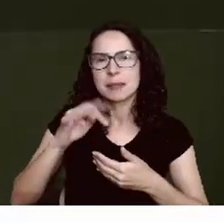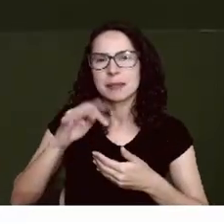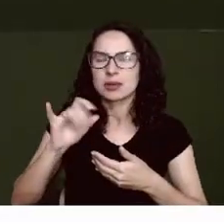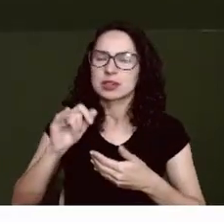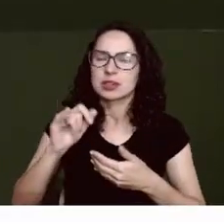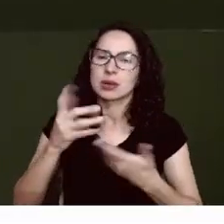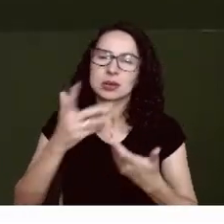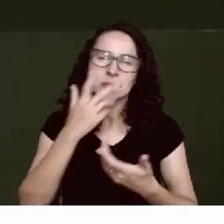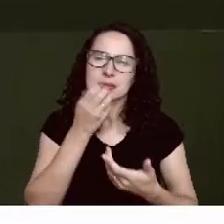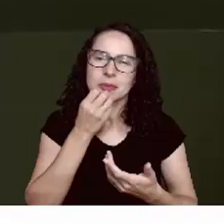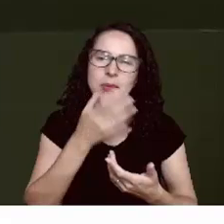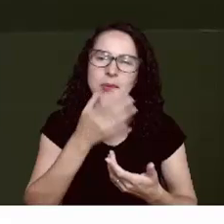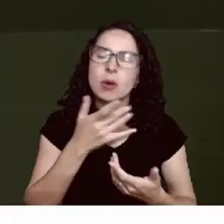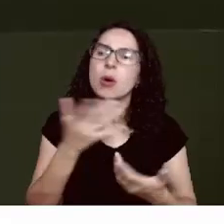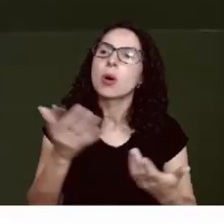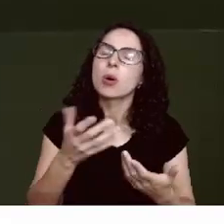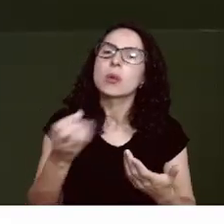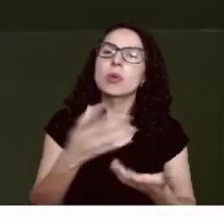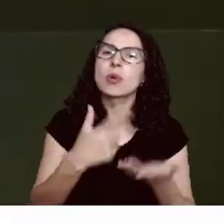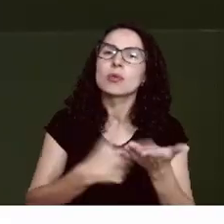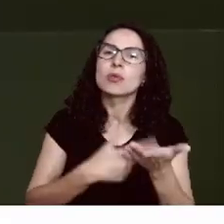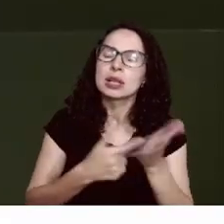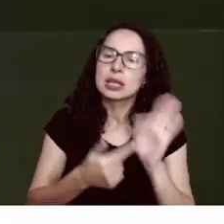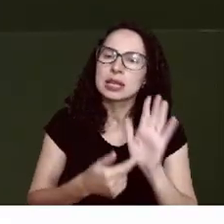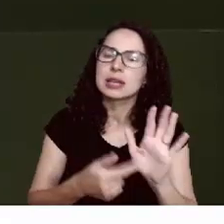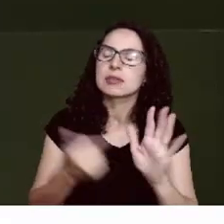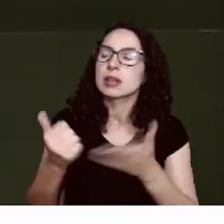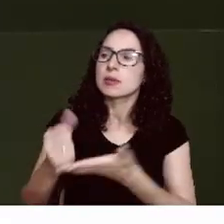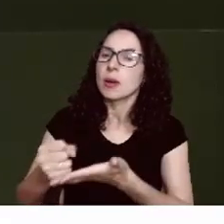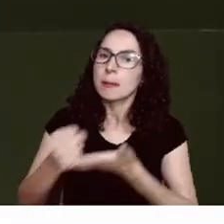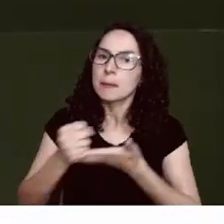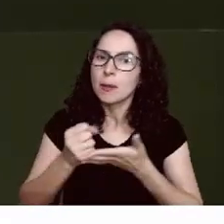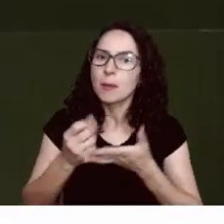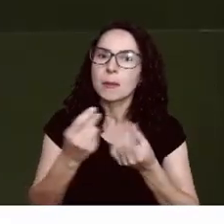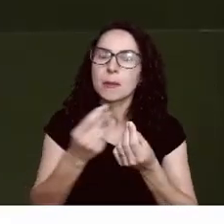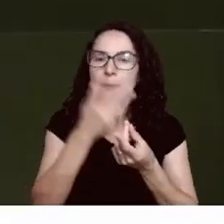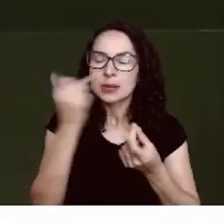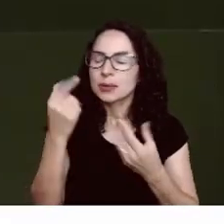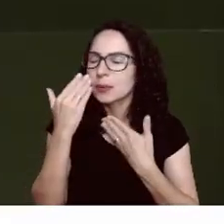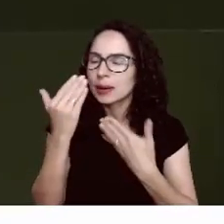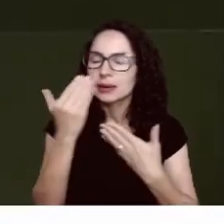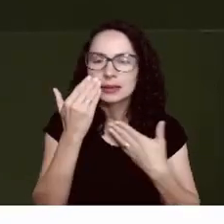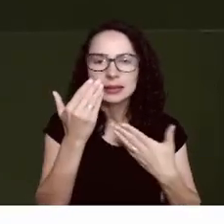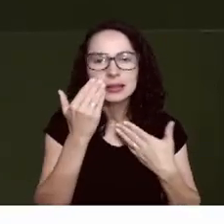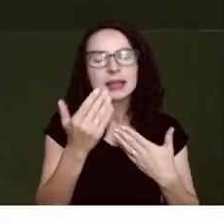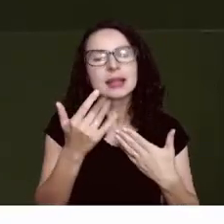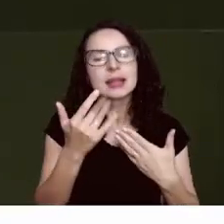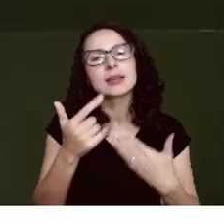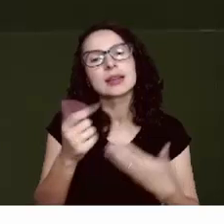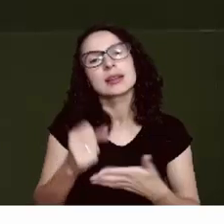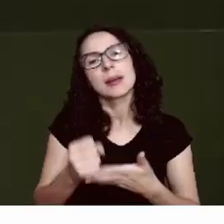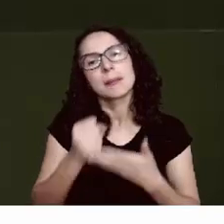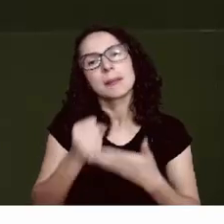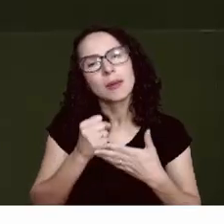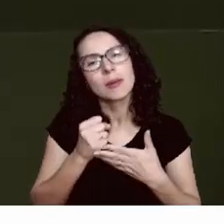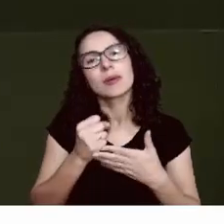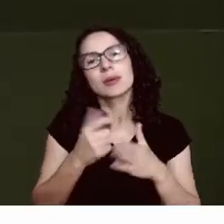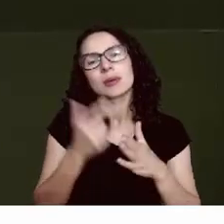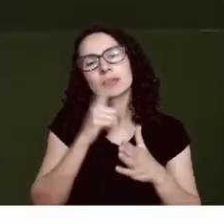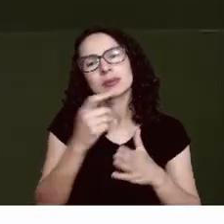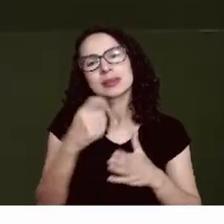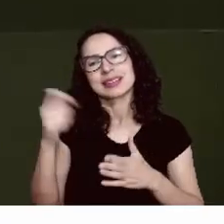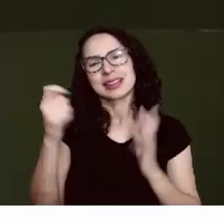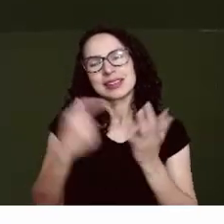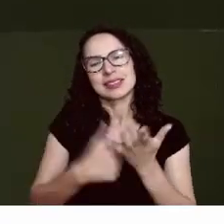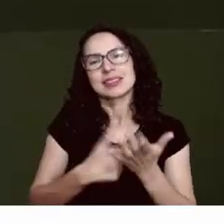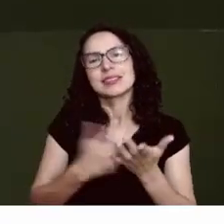Recentemente lancei meu livro, tive o apoio de muitas pessoas também, que hoje eu agradeço por esse apoio de estar lançando esse livro e a renda ter voltado para